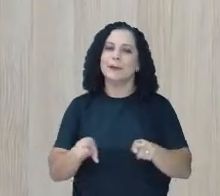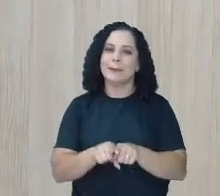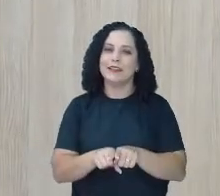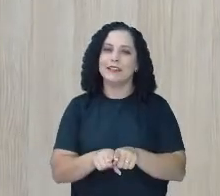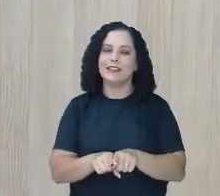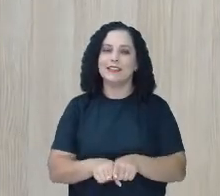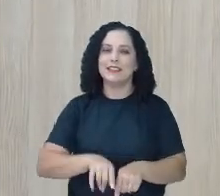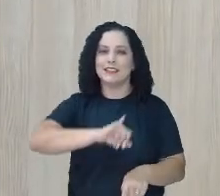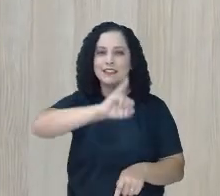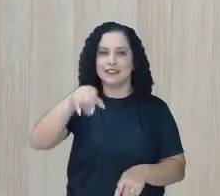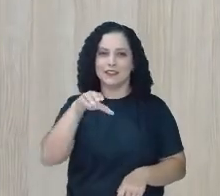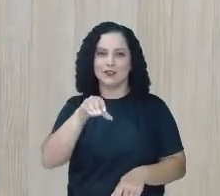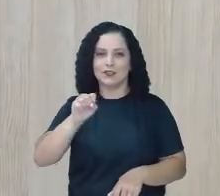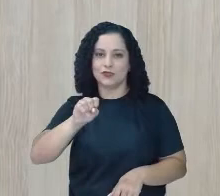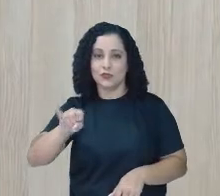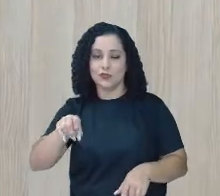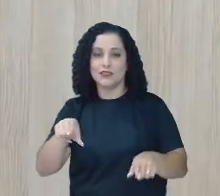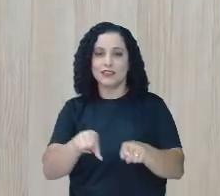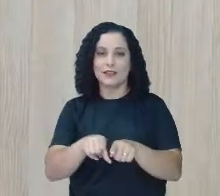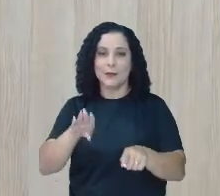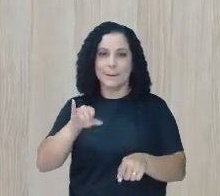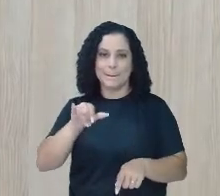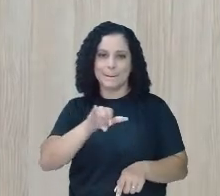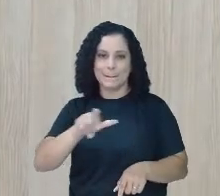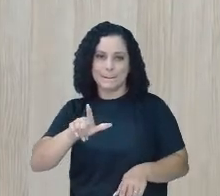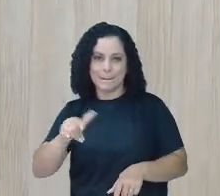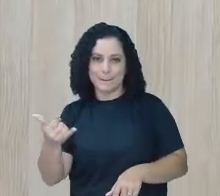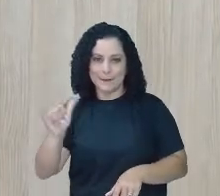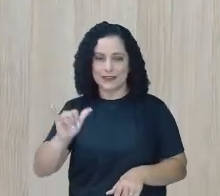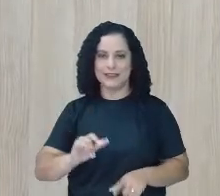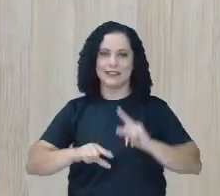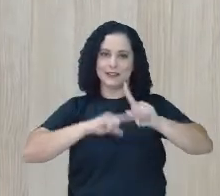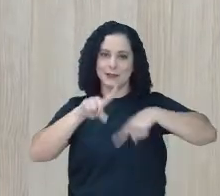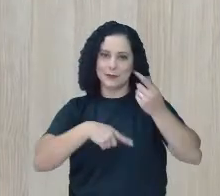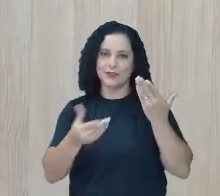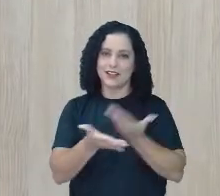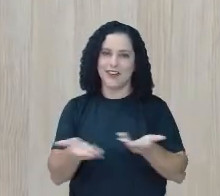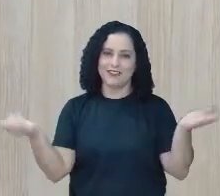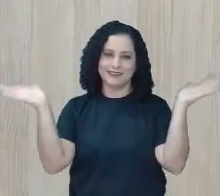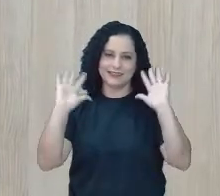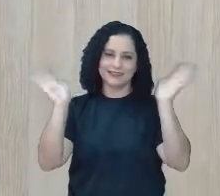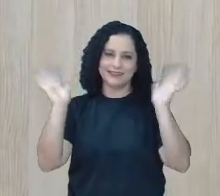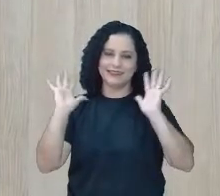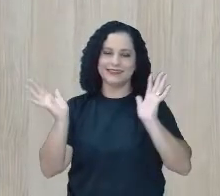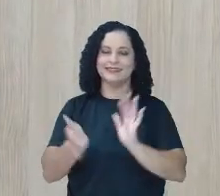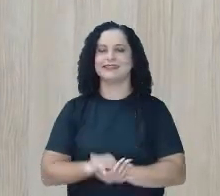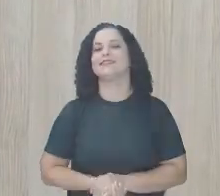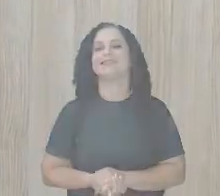e Billy ajudando a gente a fazer uma aula massa, tá bom? A gente se vê na próxima, gente. Até lá!